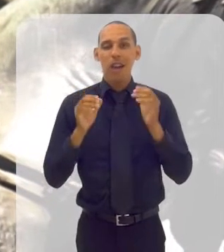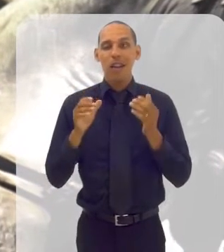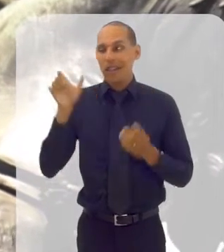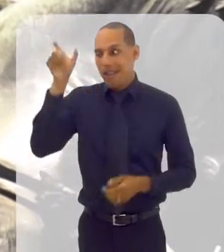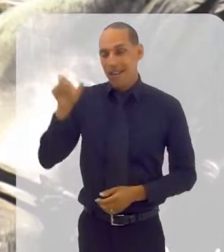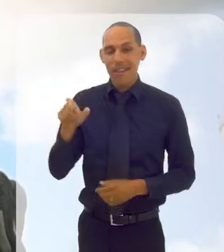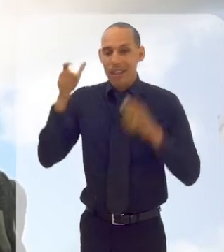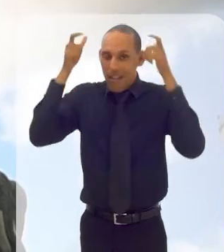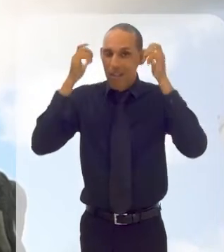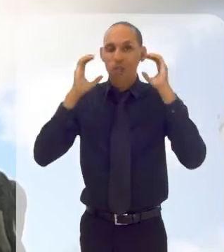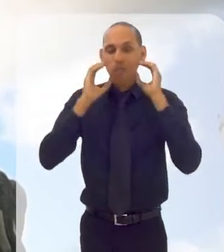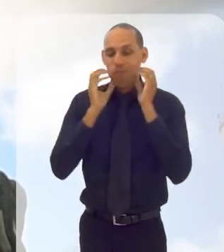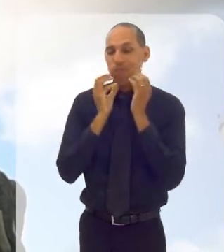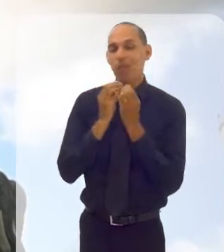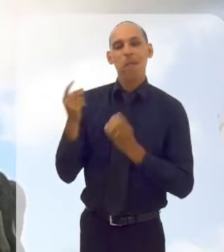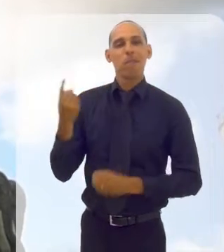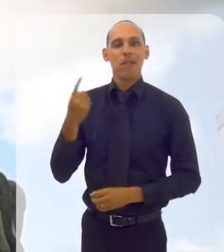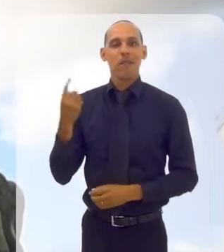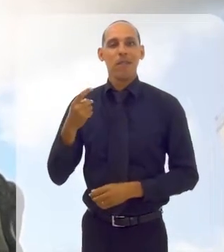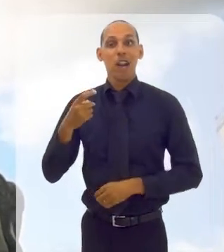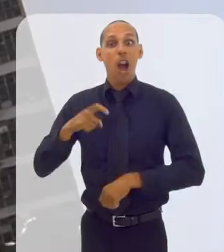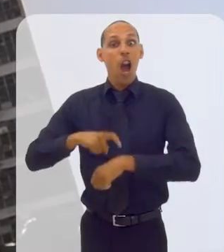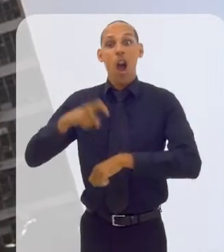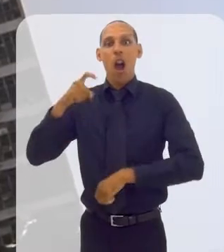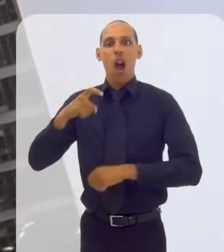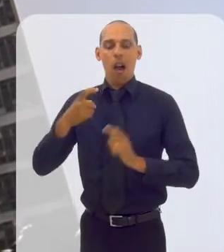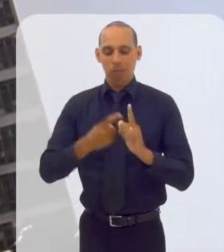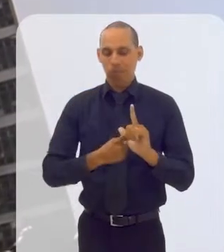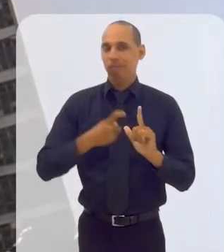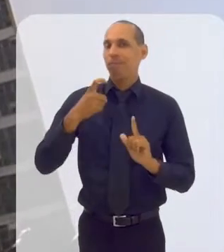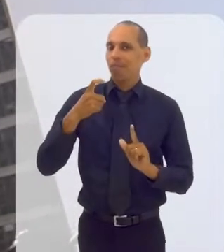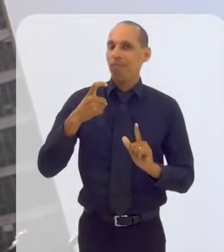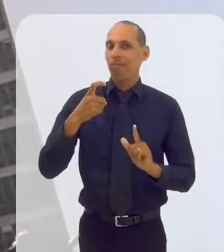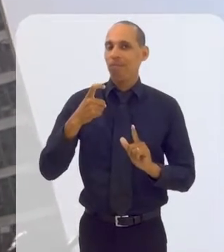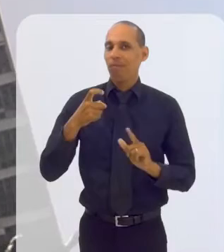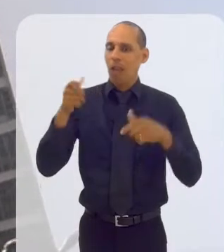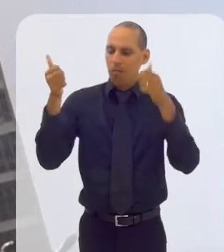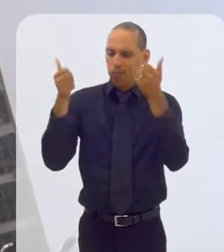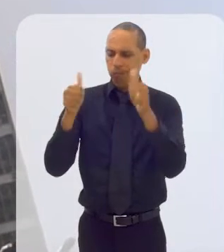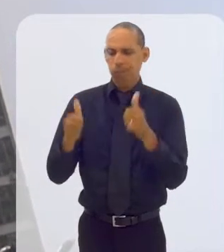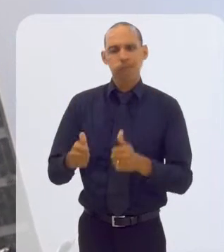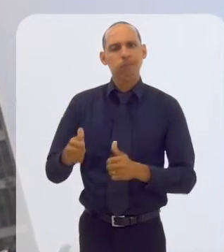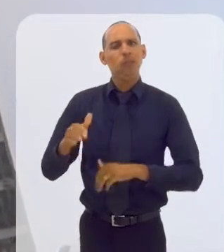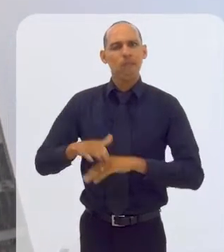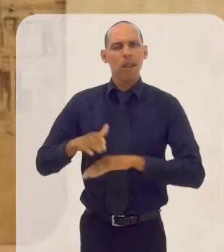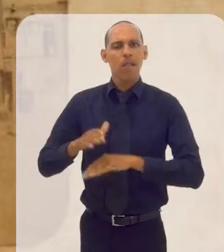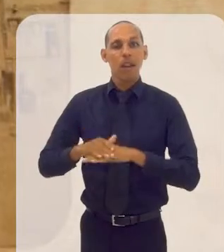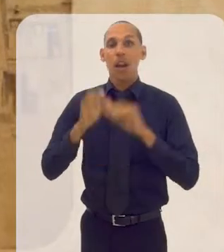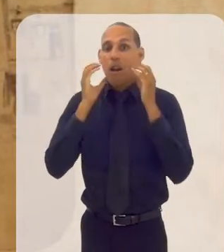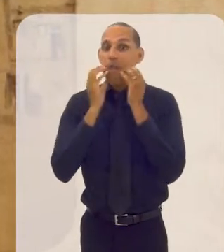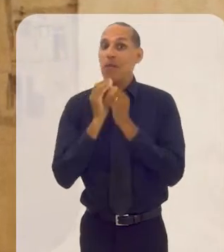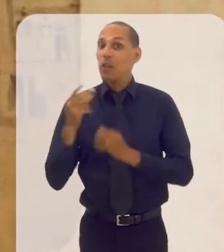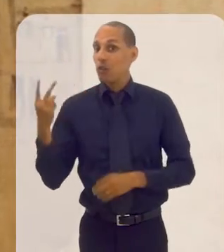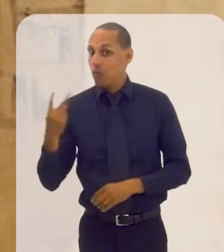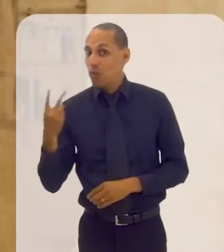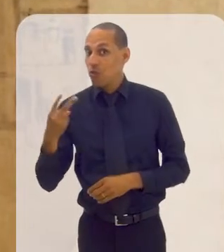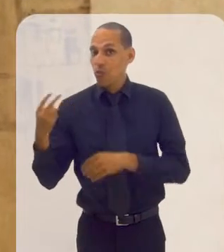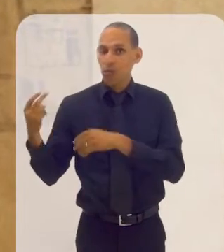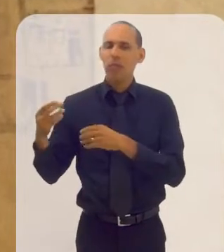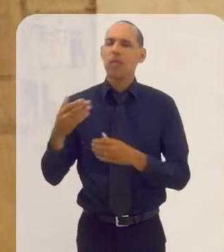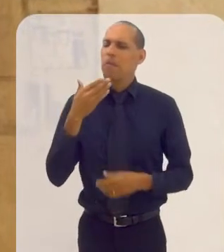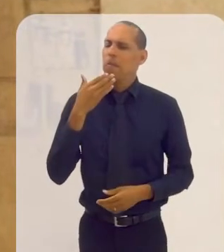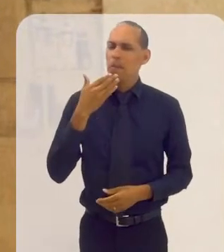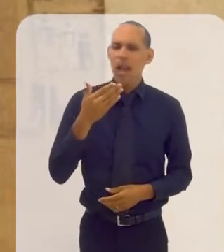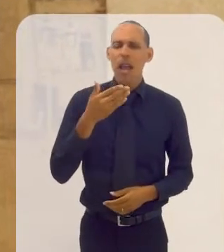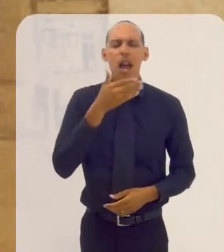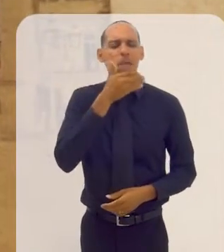ali de Dom Pedro I no ato de declaração da independência. Essa escultura ela foi erguida a pedido de Dom Pedro II como